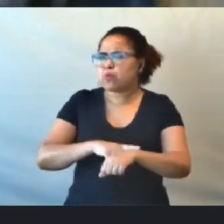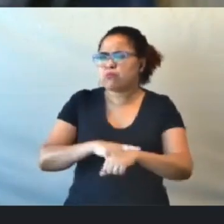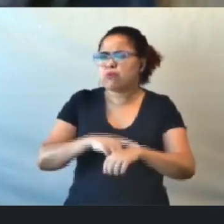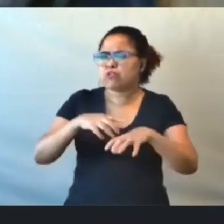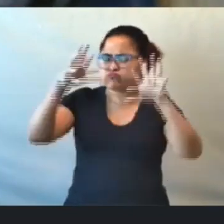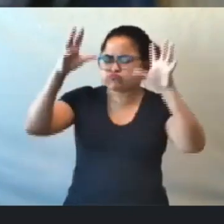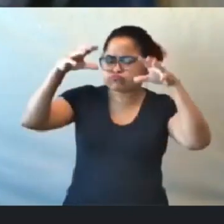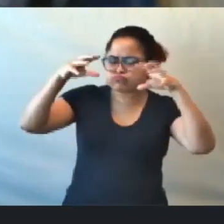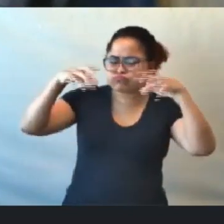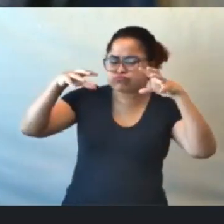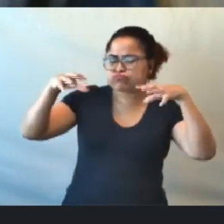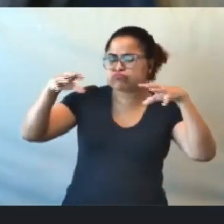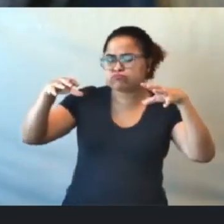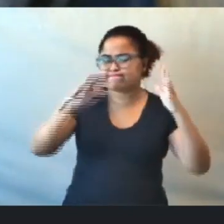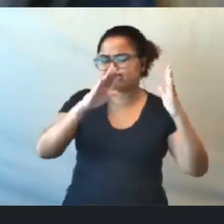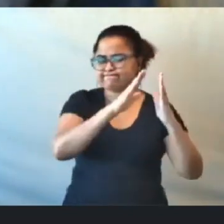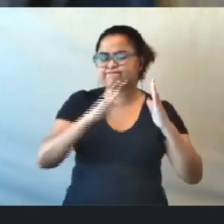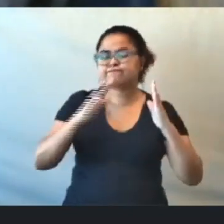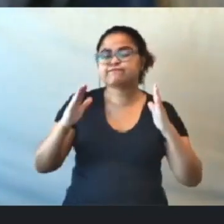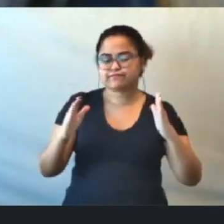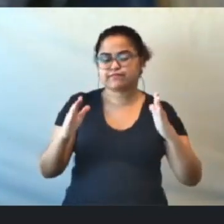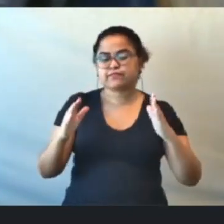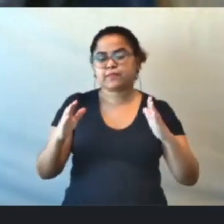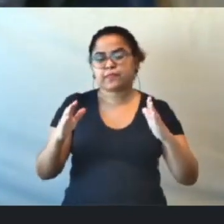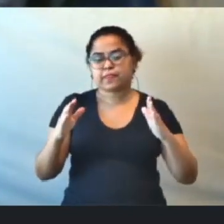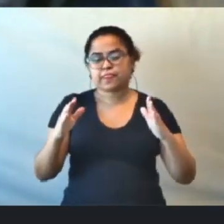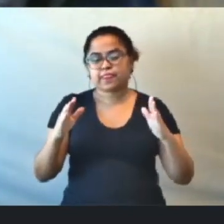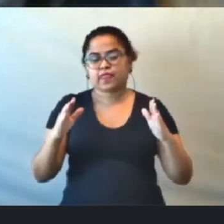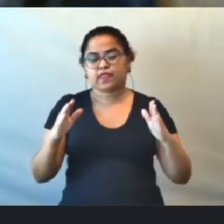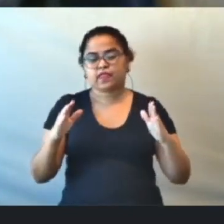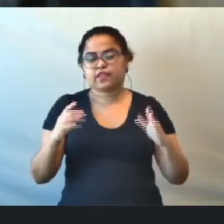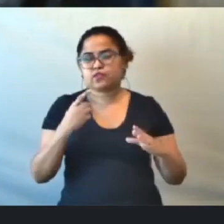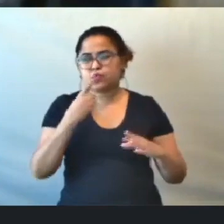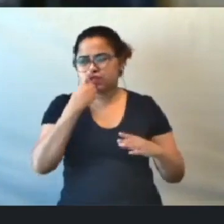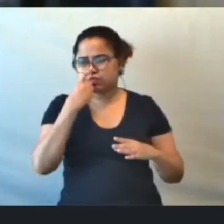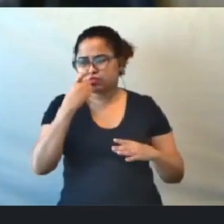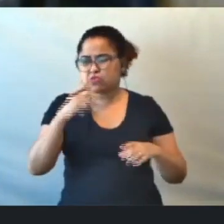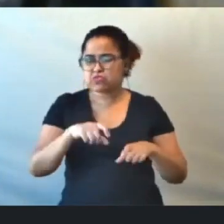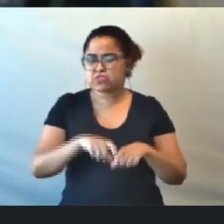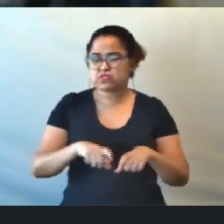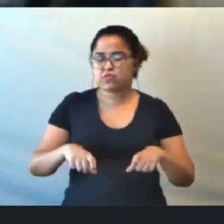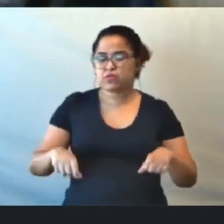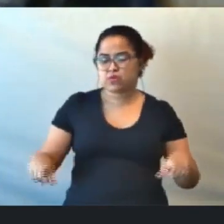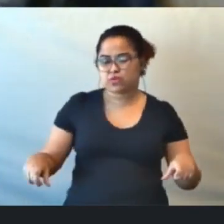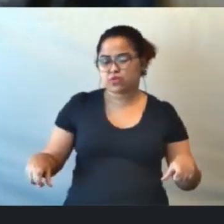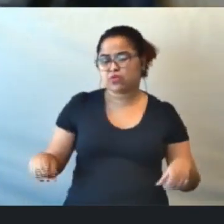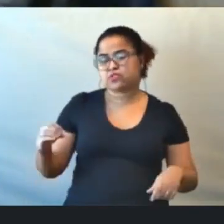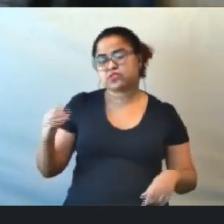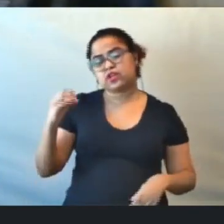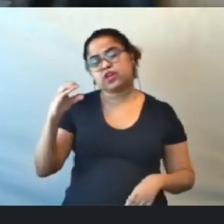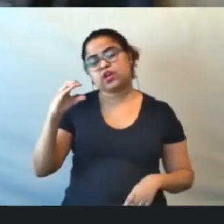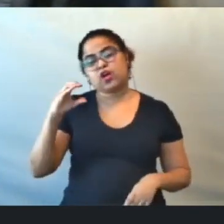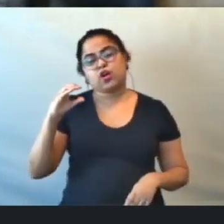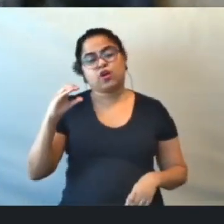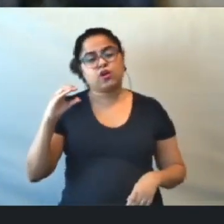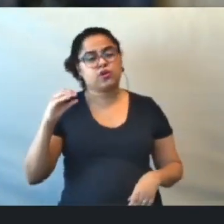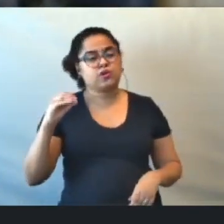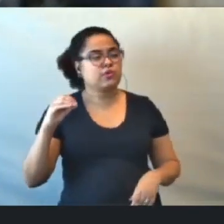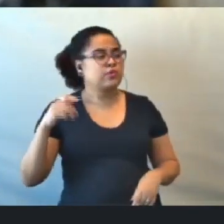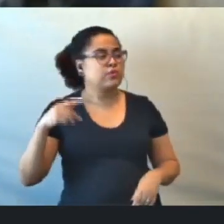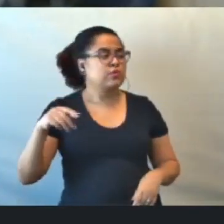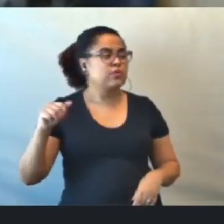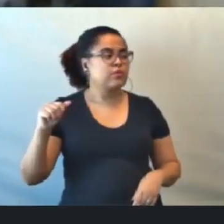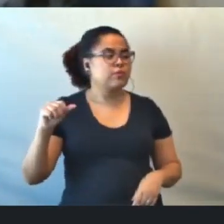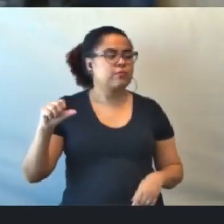lado dos esgotos, a Copasa corretamente informa o número de